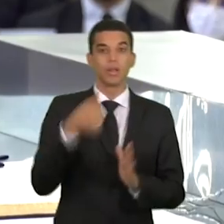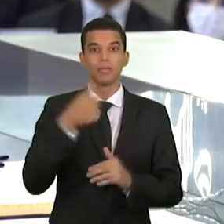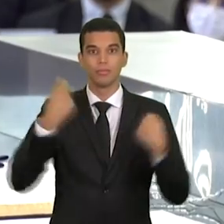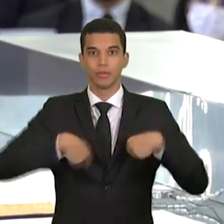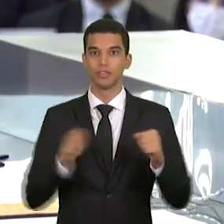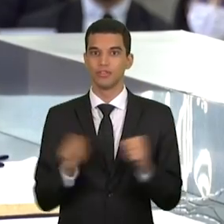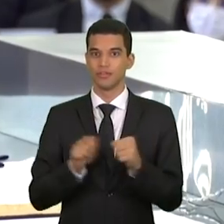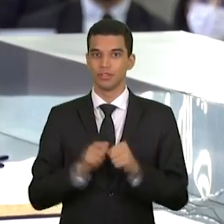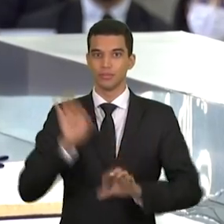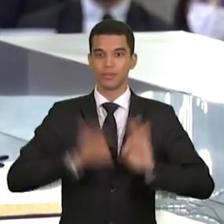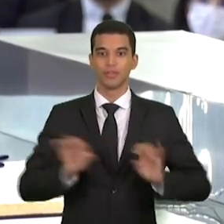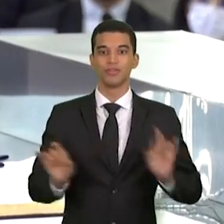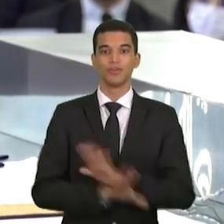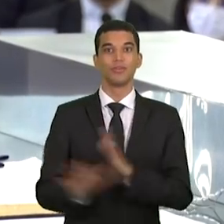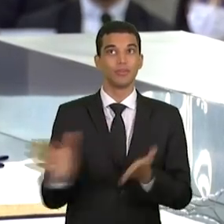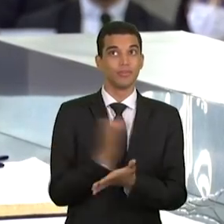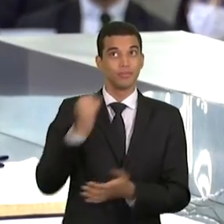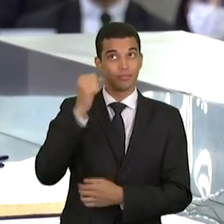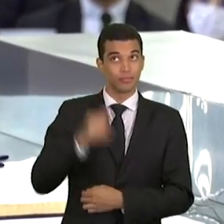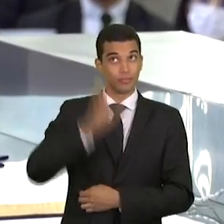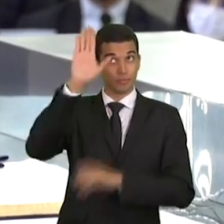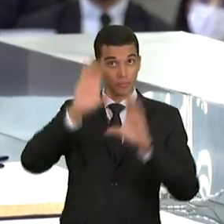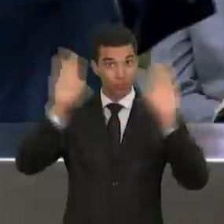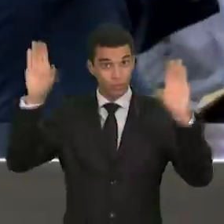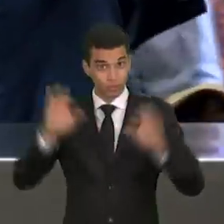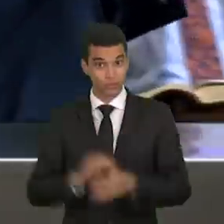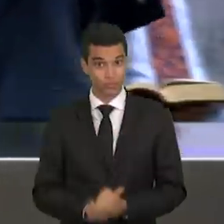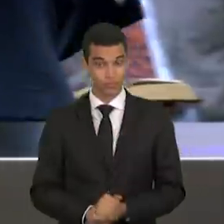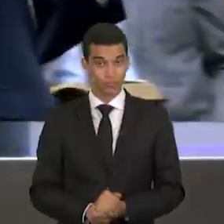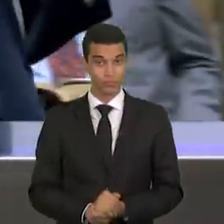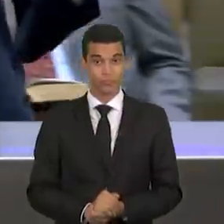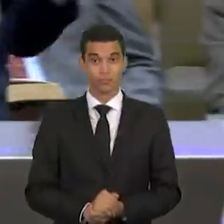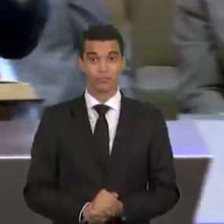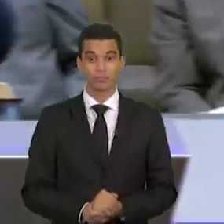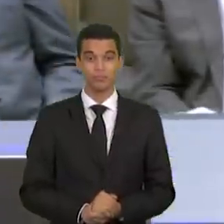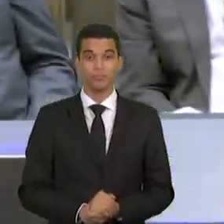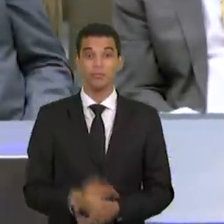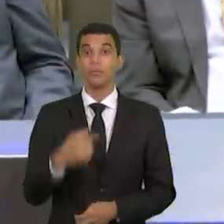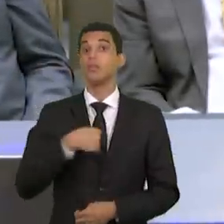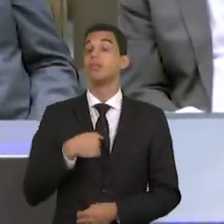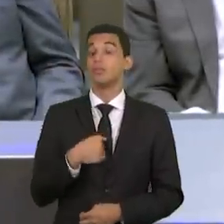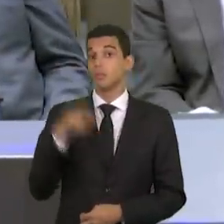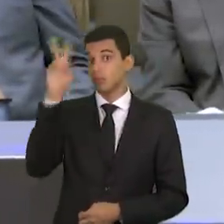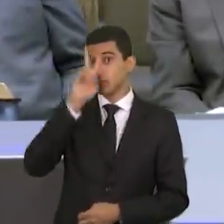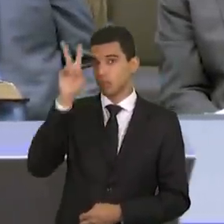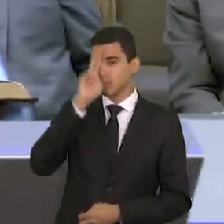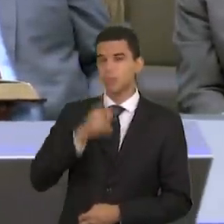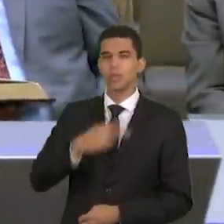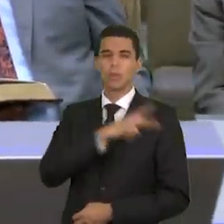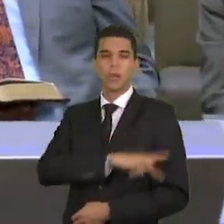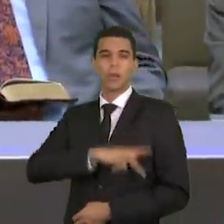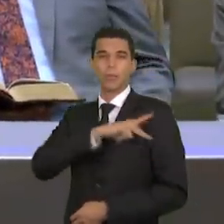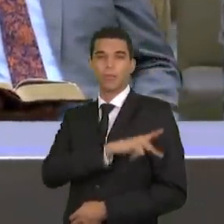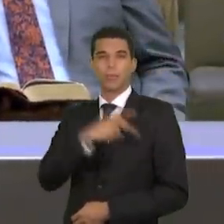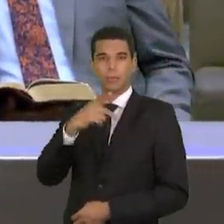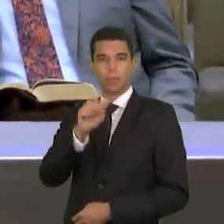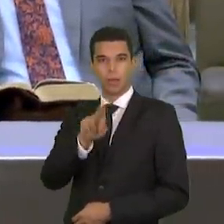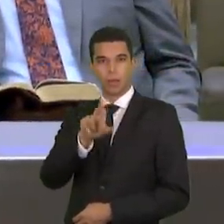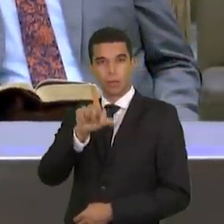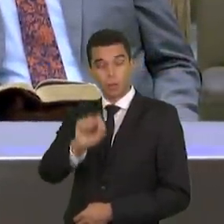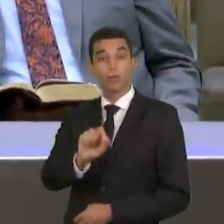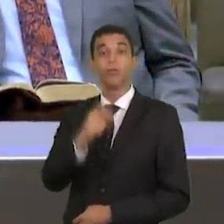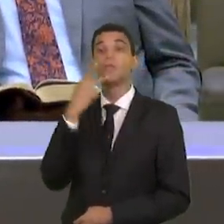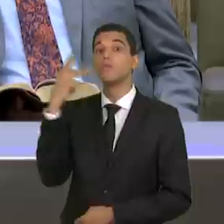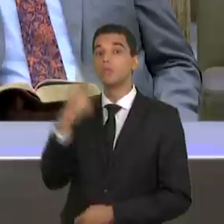ao arrebatamento. E eu reporto-me aqui, queridos, ao que Paulo tratou na carta aos Filipenses,